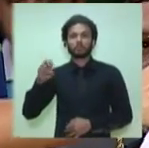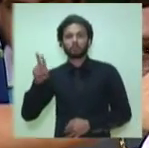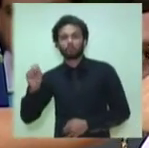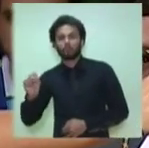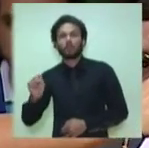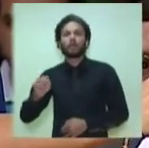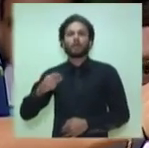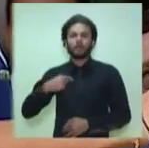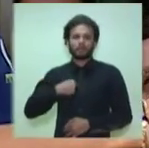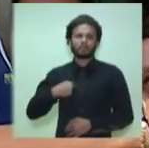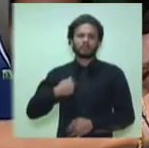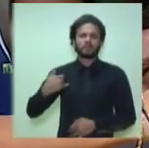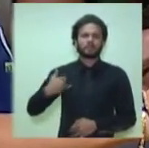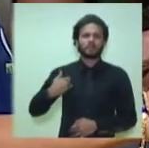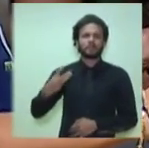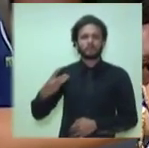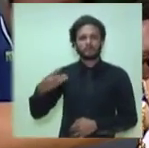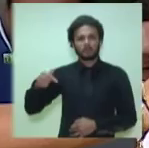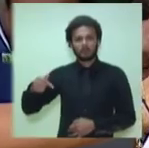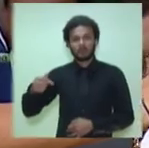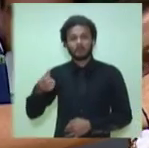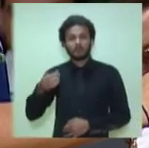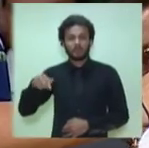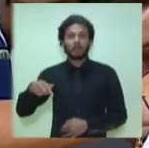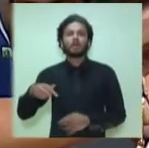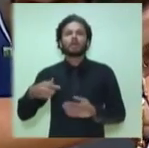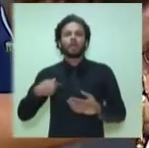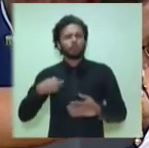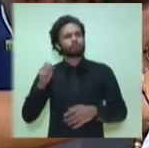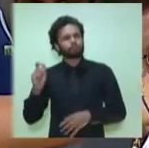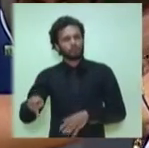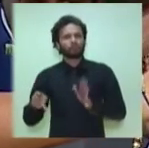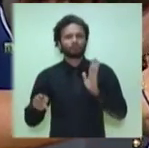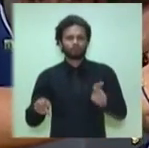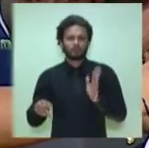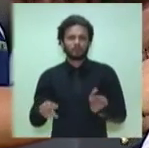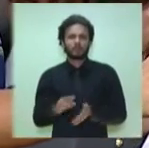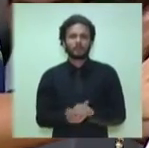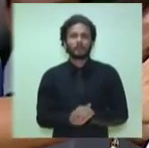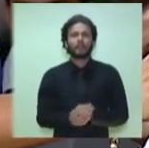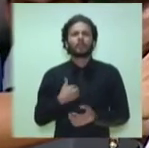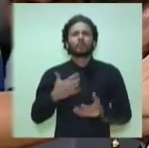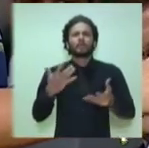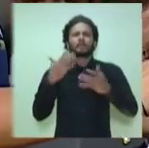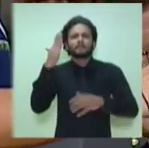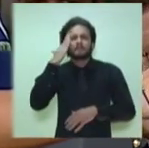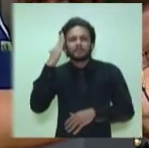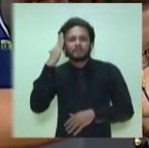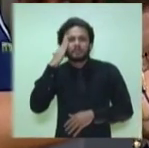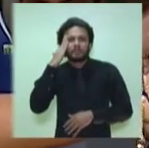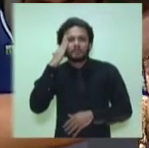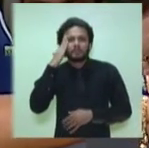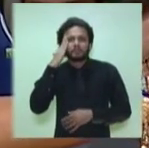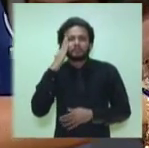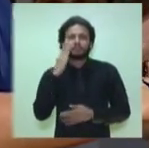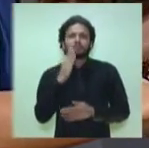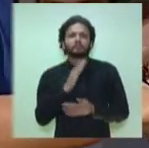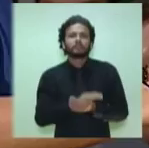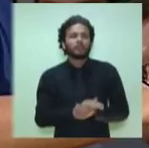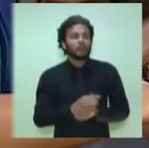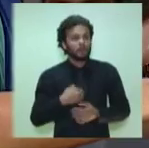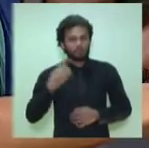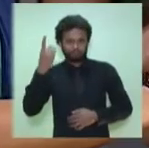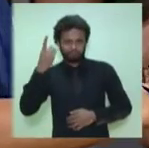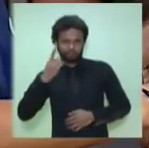tenho 37 anos, sou aposentado e eu gostaria de saber, eu sou